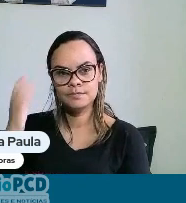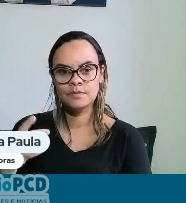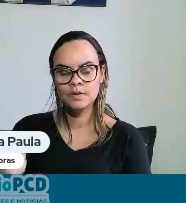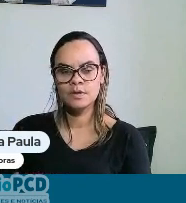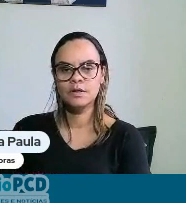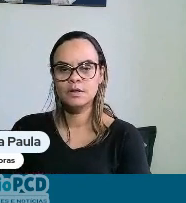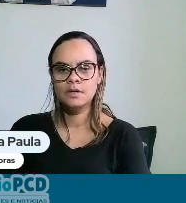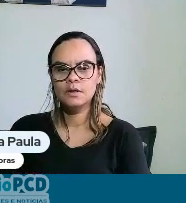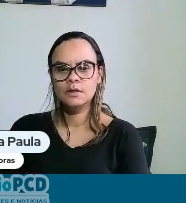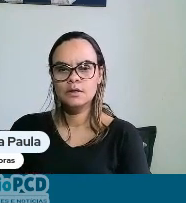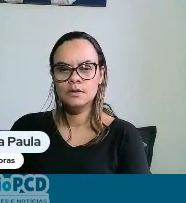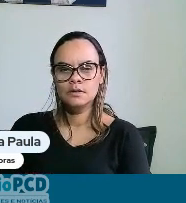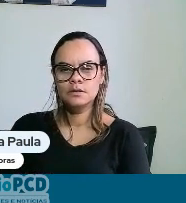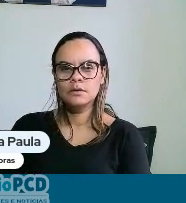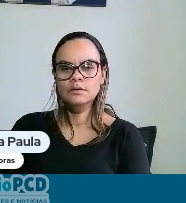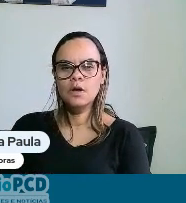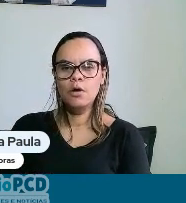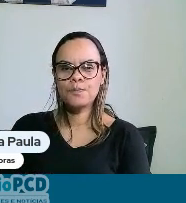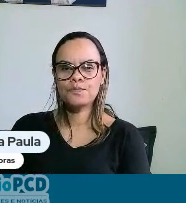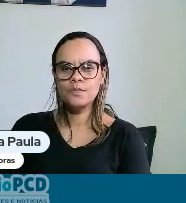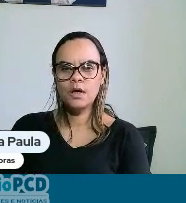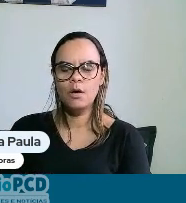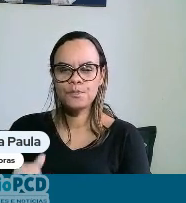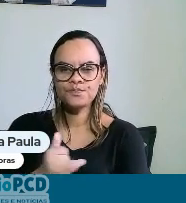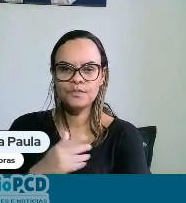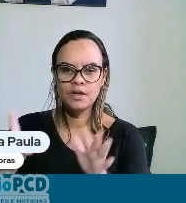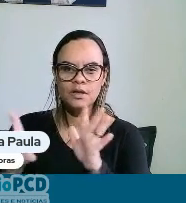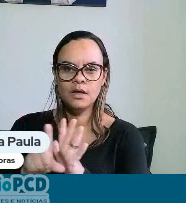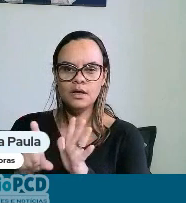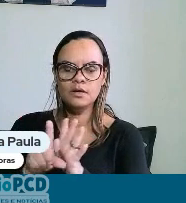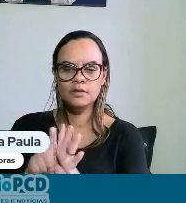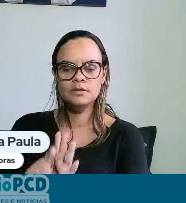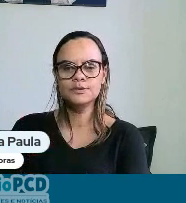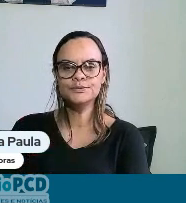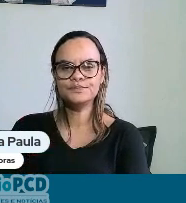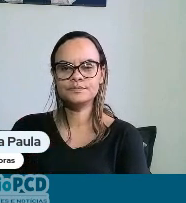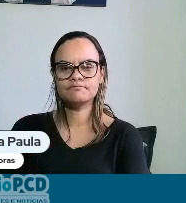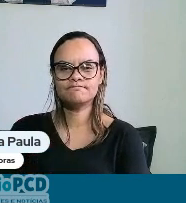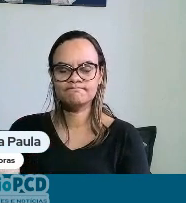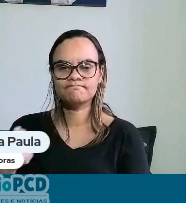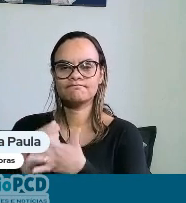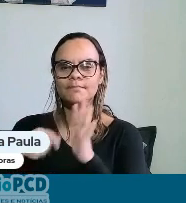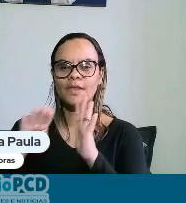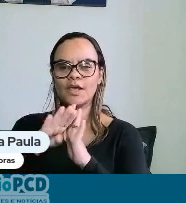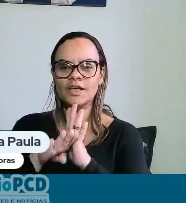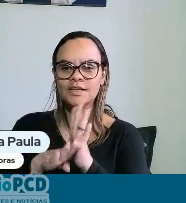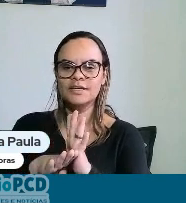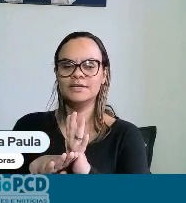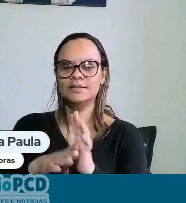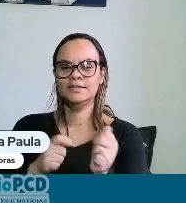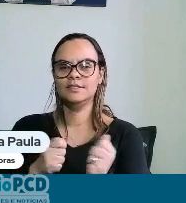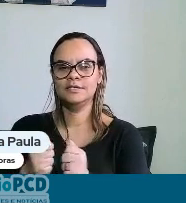lobbies, quando a matéria entrar para a legislação infraconstitucional e definir as categorias como elas vão ser